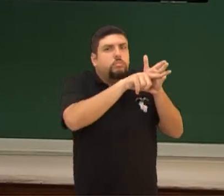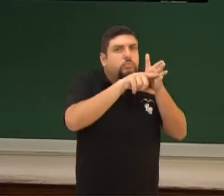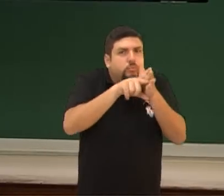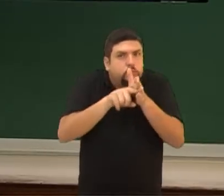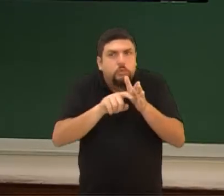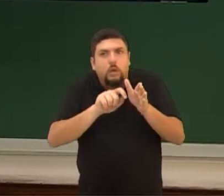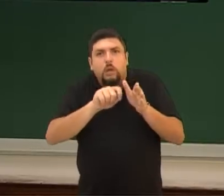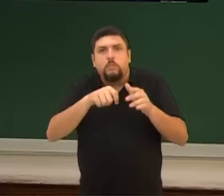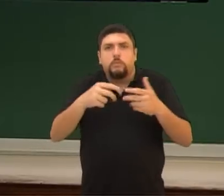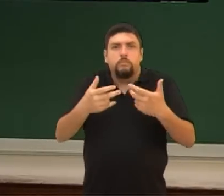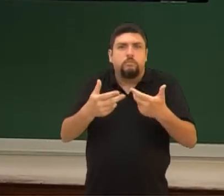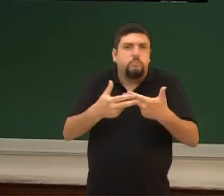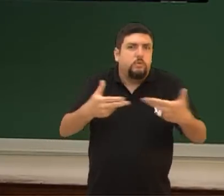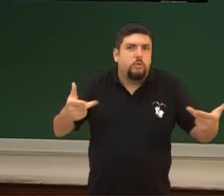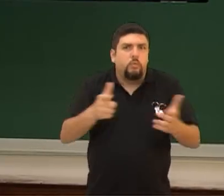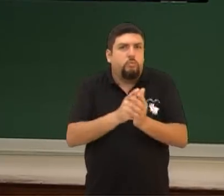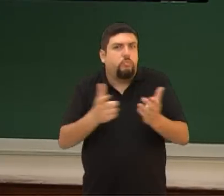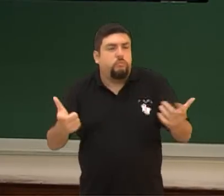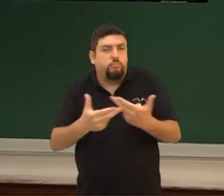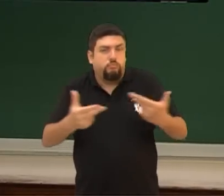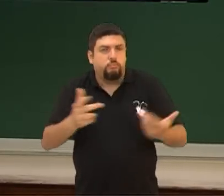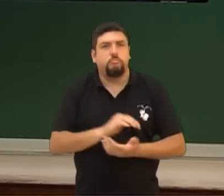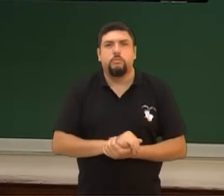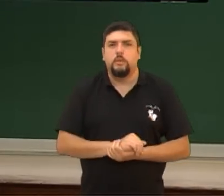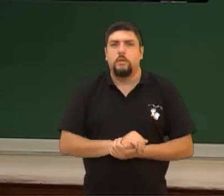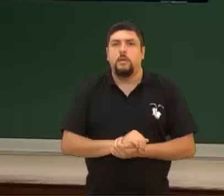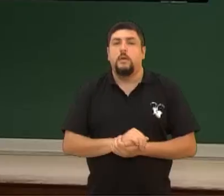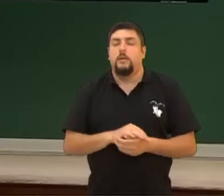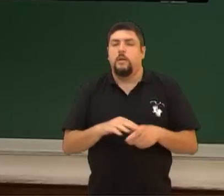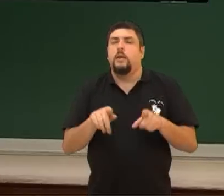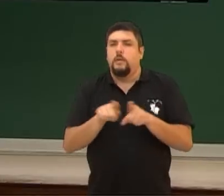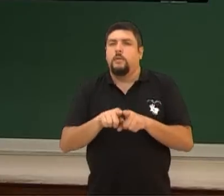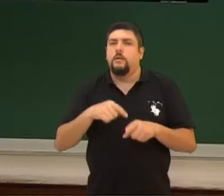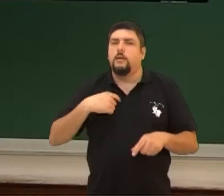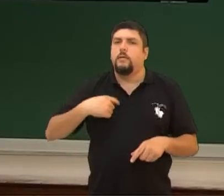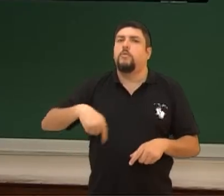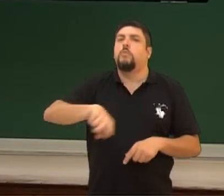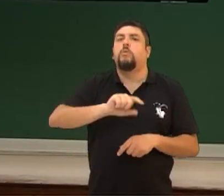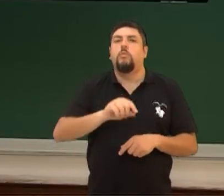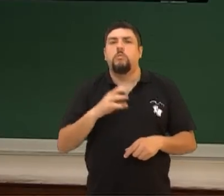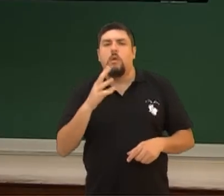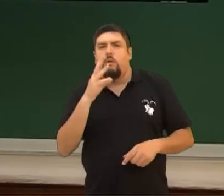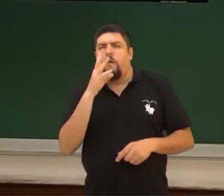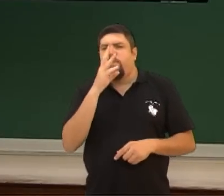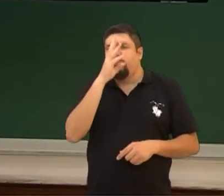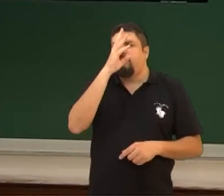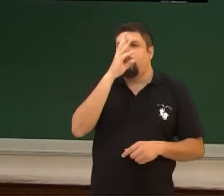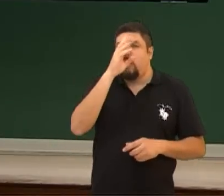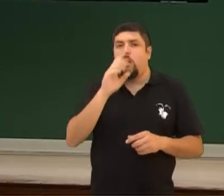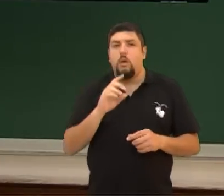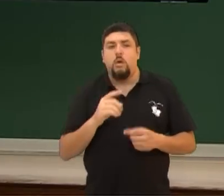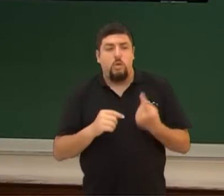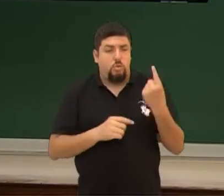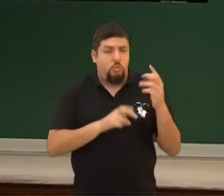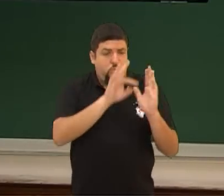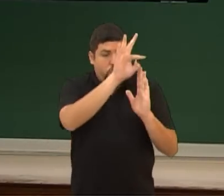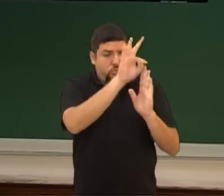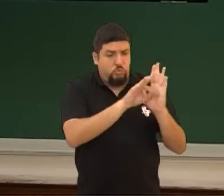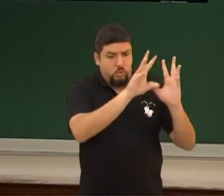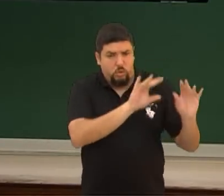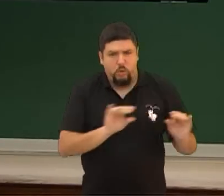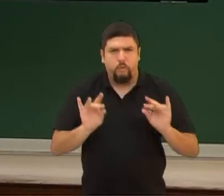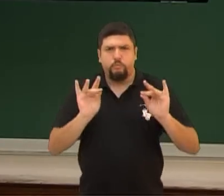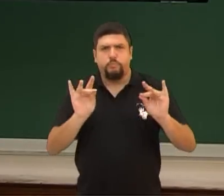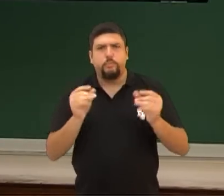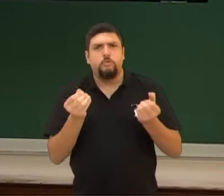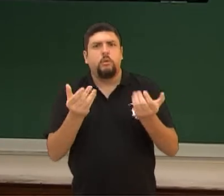às notícias, enfim, né? Então, nós temos que pensar também que nós não tiramos informações de um único texto, nós tiramos informações de